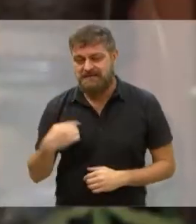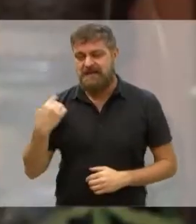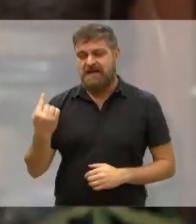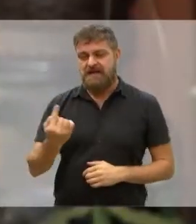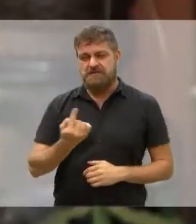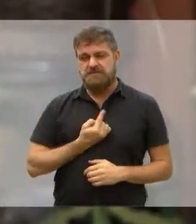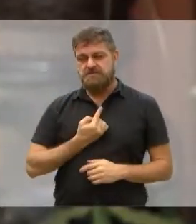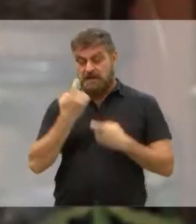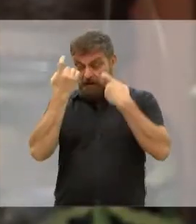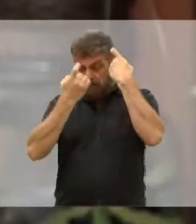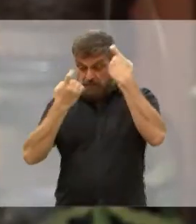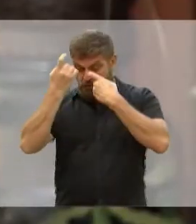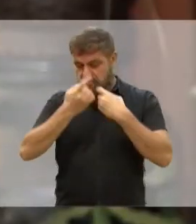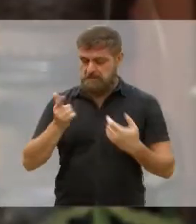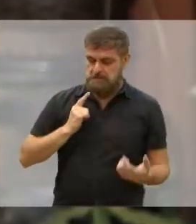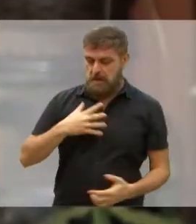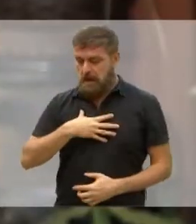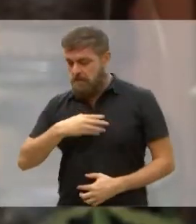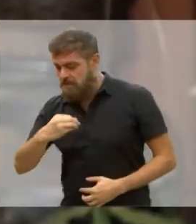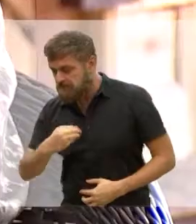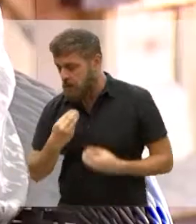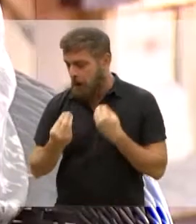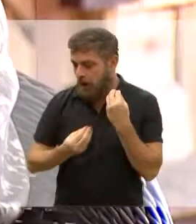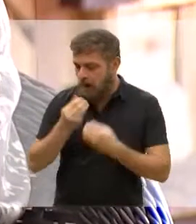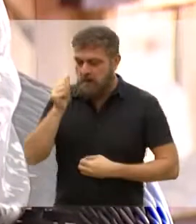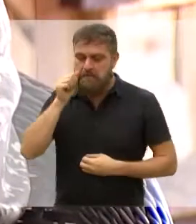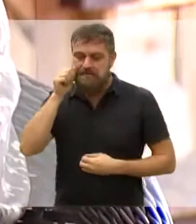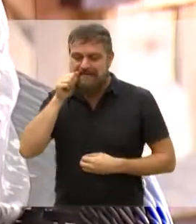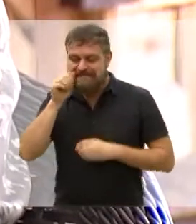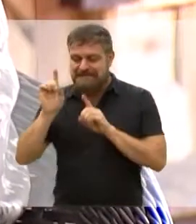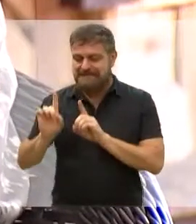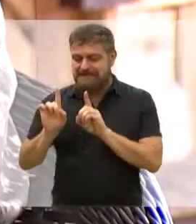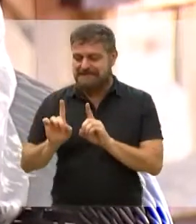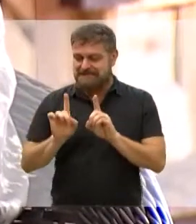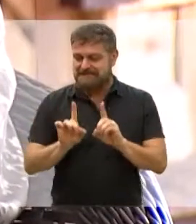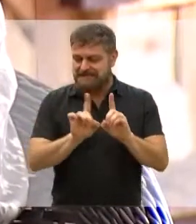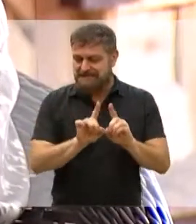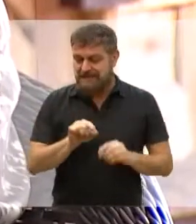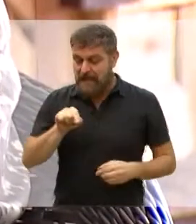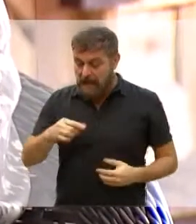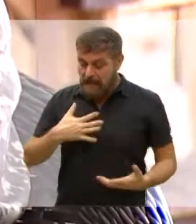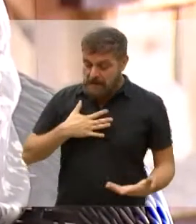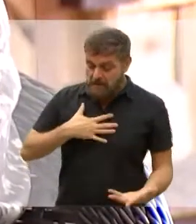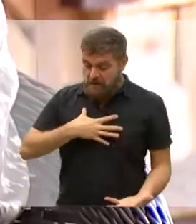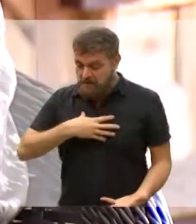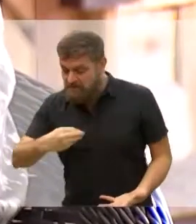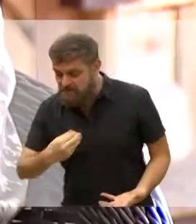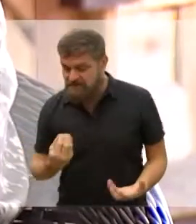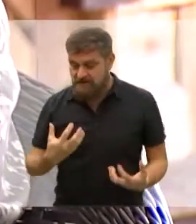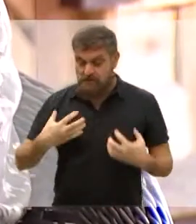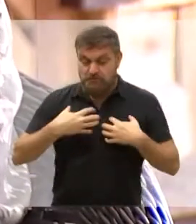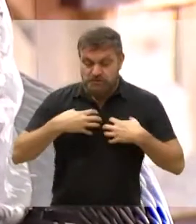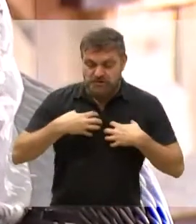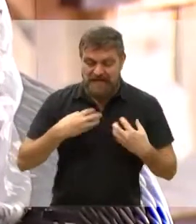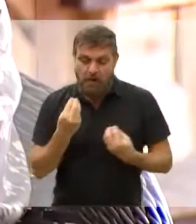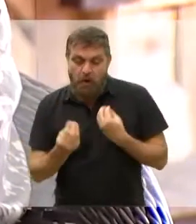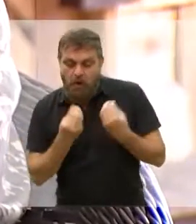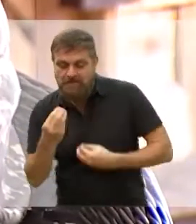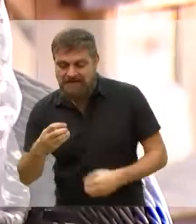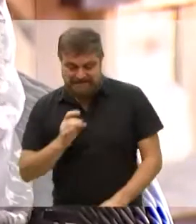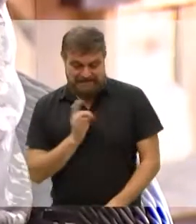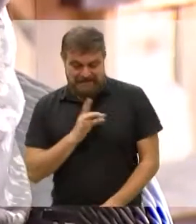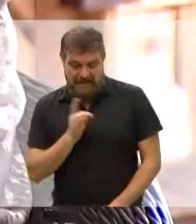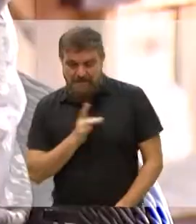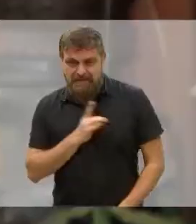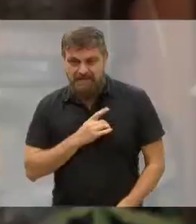gente se preocupa quando temos filhos, levar o filho ao dentista. Como esse filho vai se comportar, se vai ter